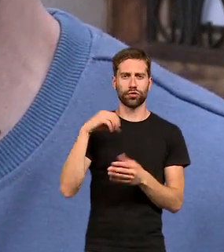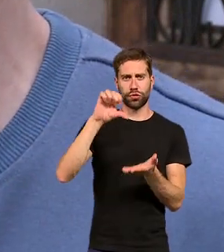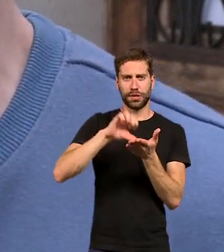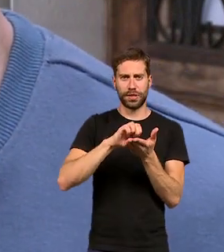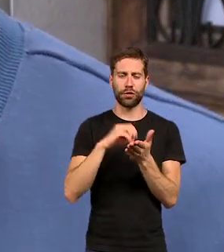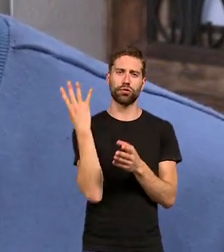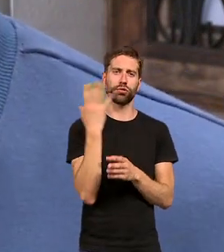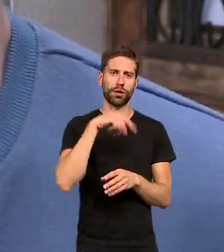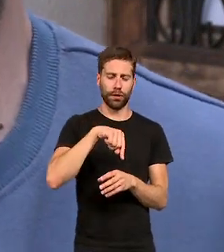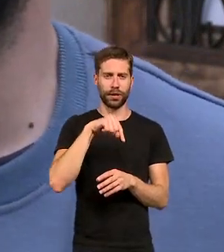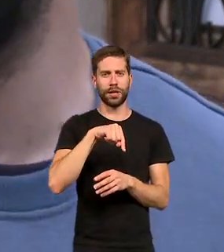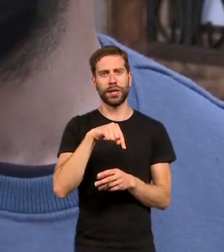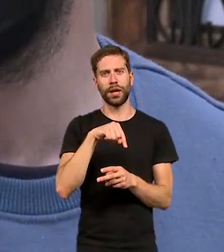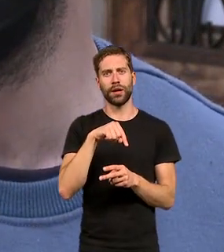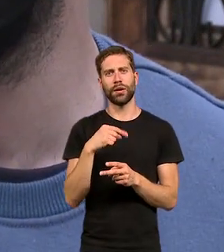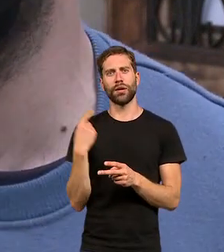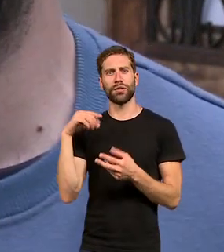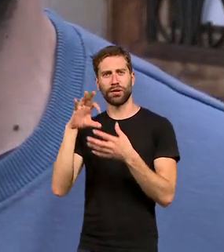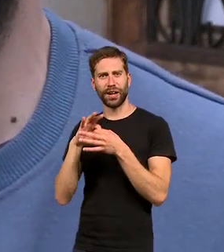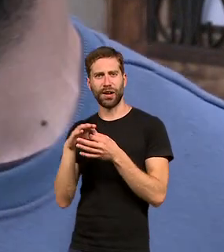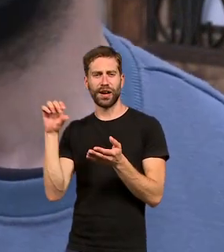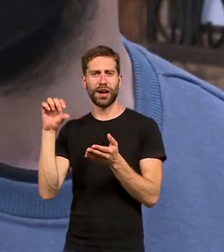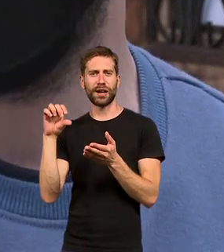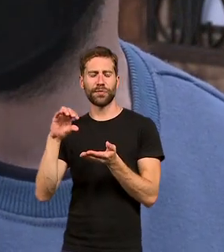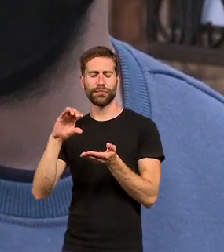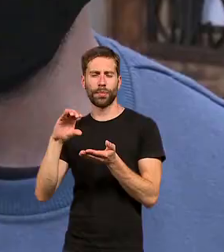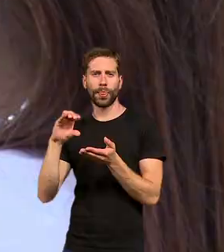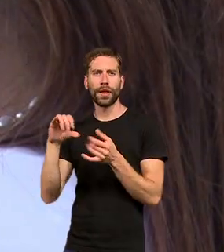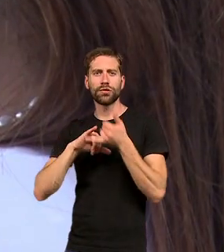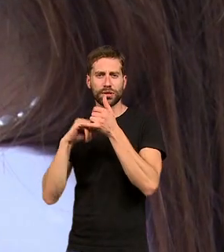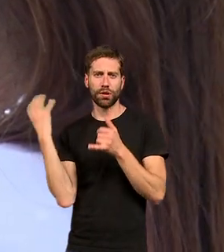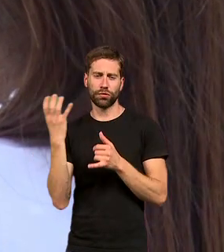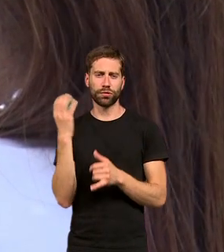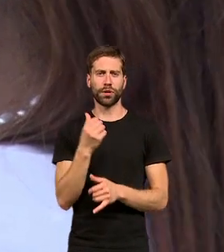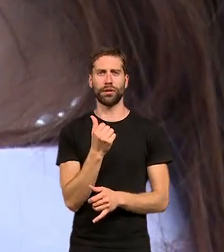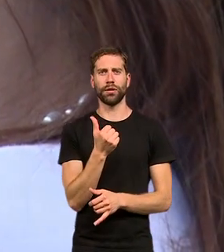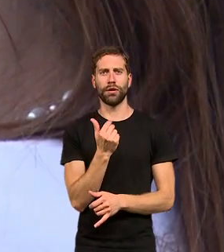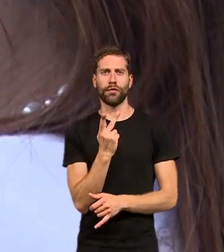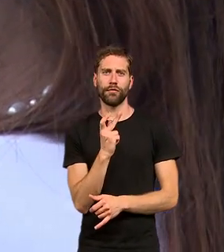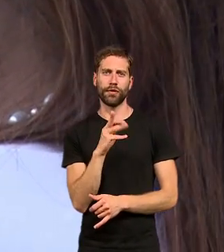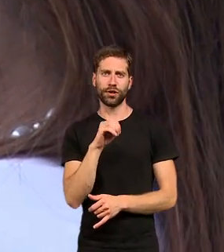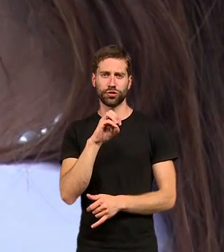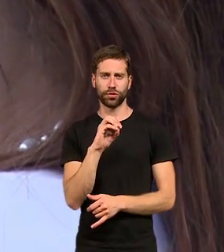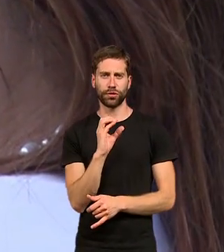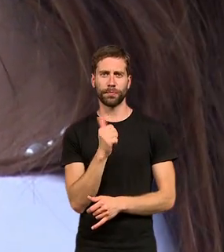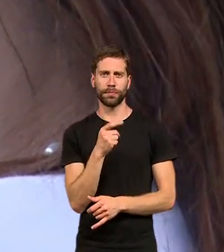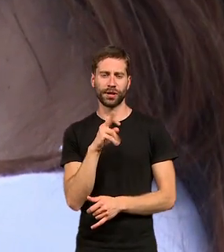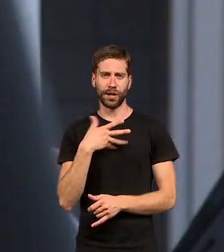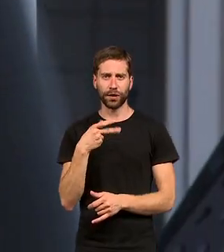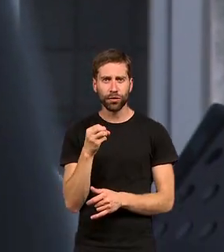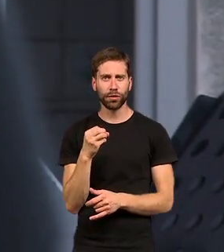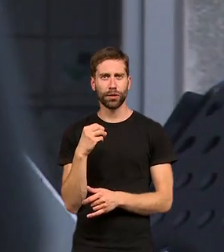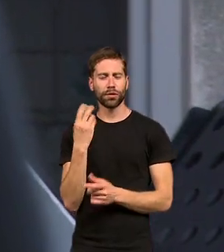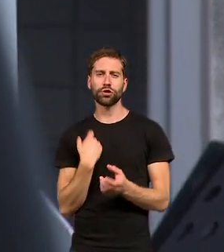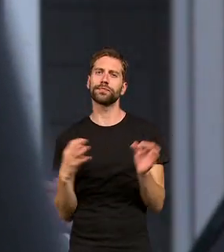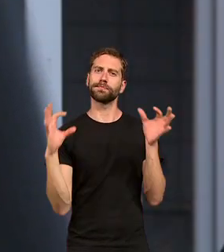Cultural do Penedo da Saudade por fazer parte de uma associação cultural que é a Associação Cultural Vasco Brardo, e dessa relação com a doutora